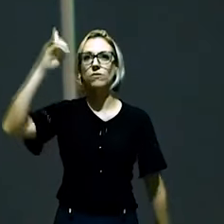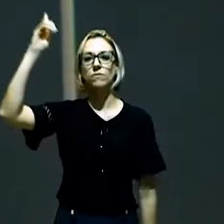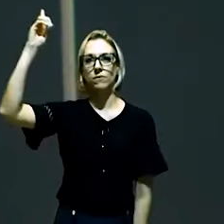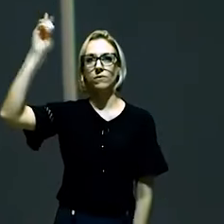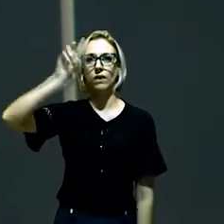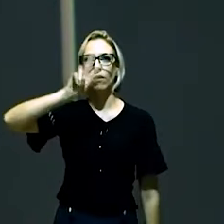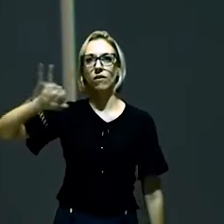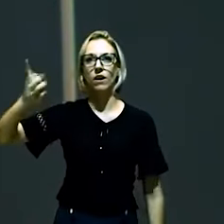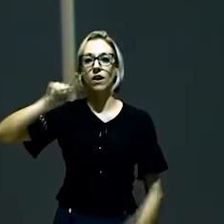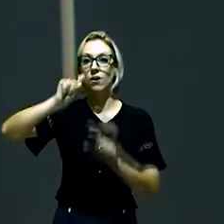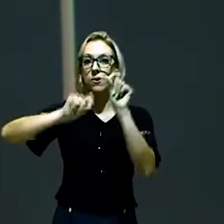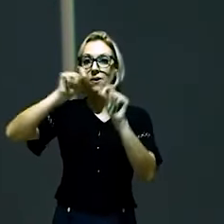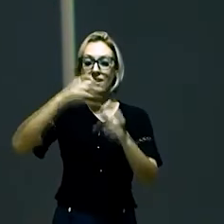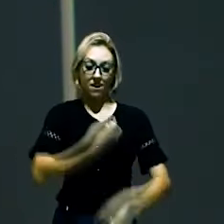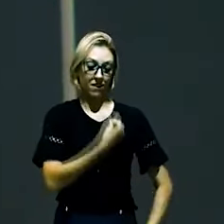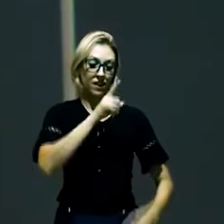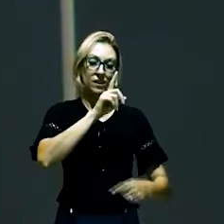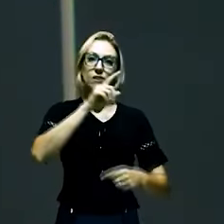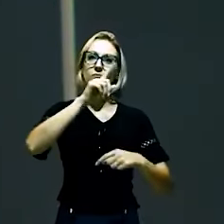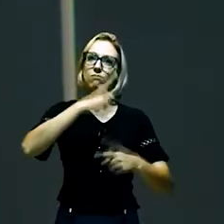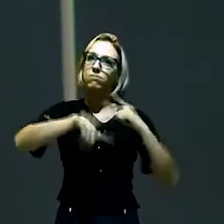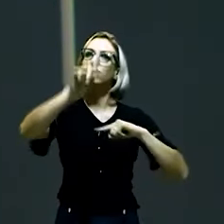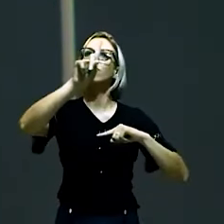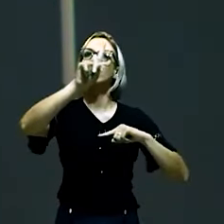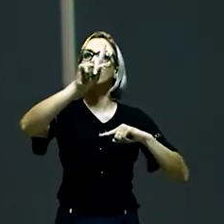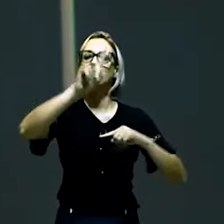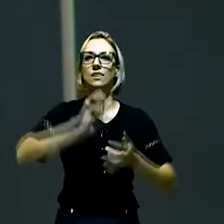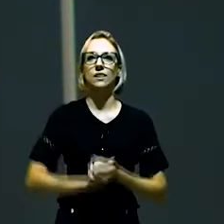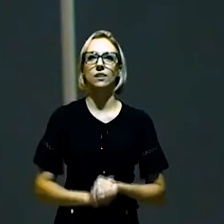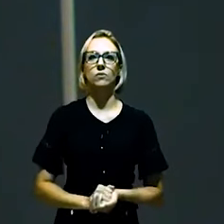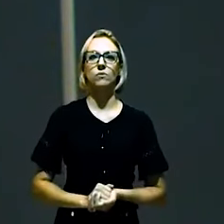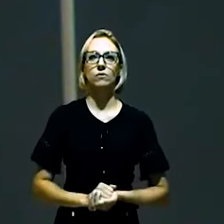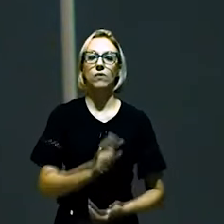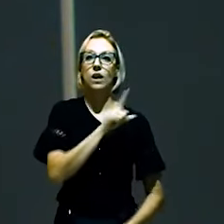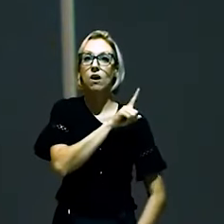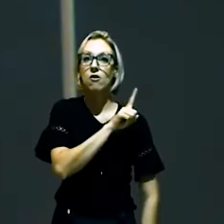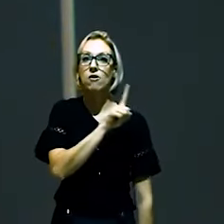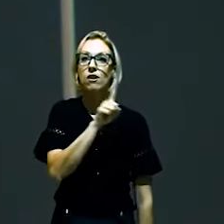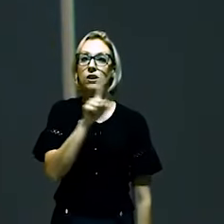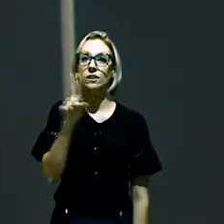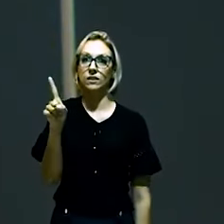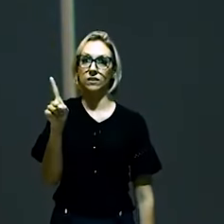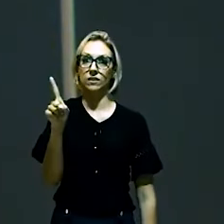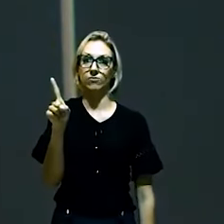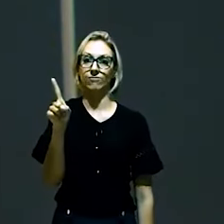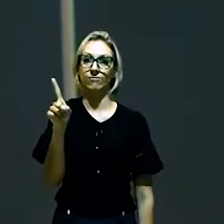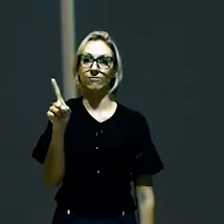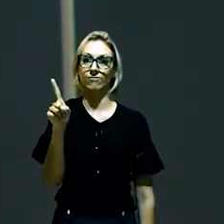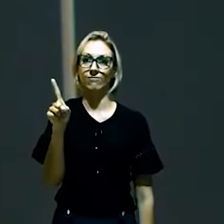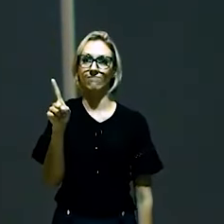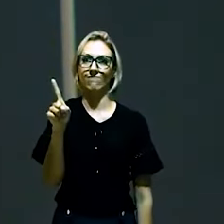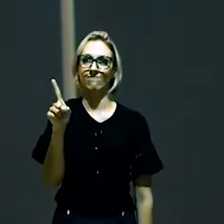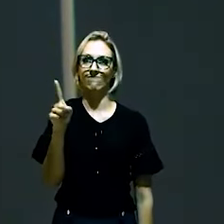vai mudar a sua vida hoje. Vai fazer você, sabe o quê? Ser